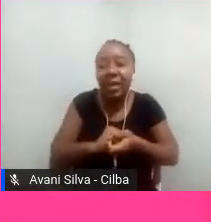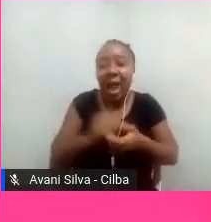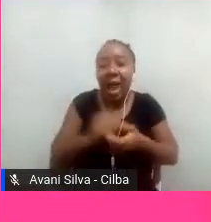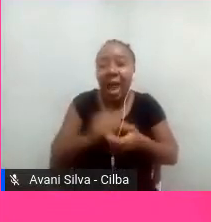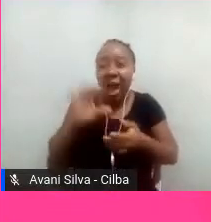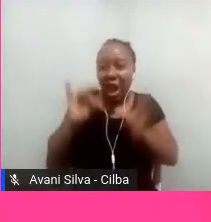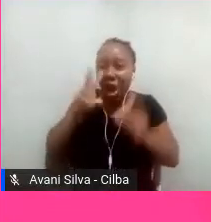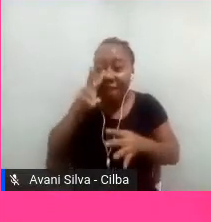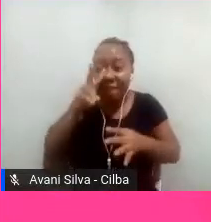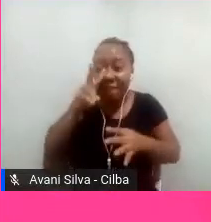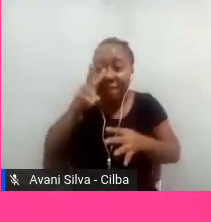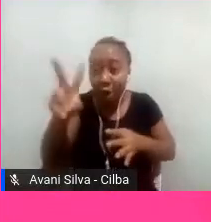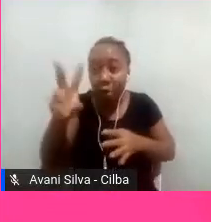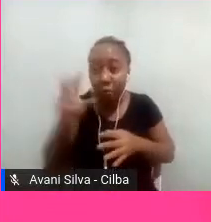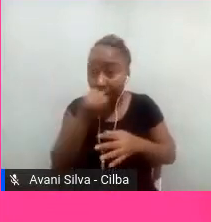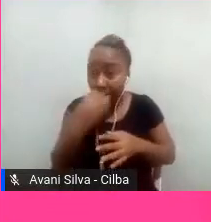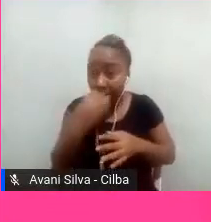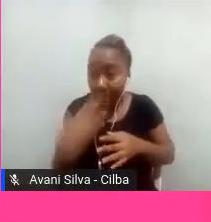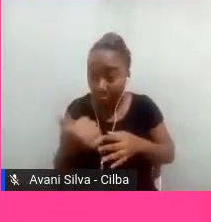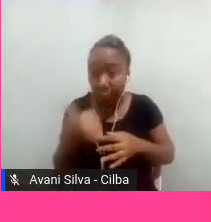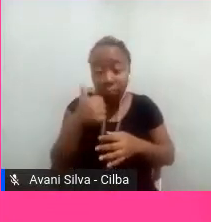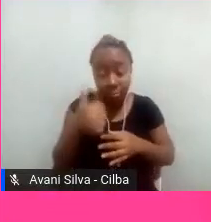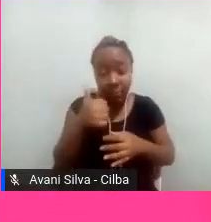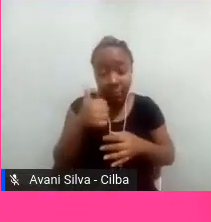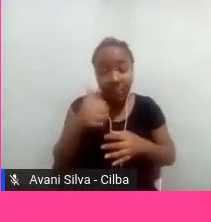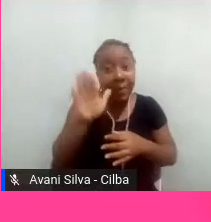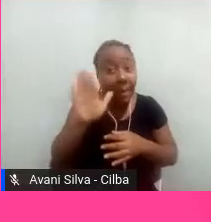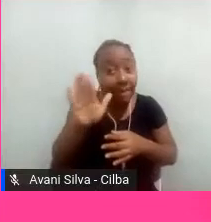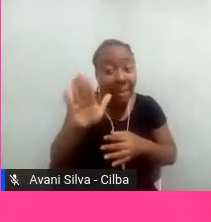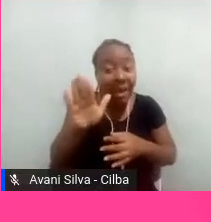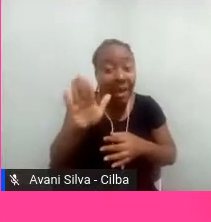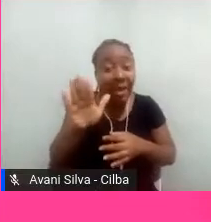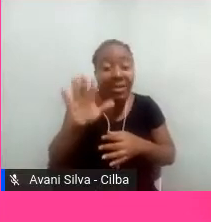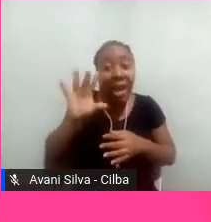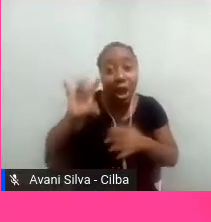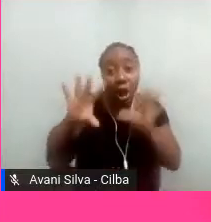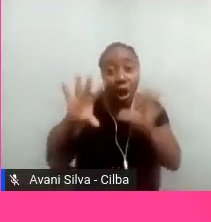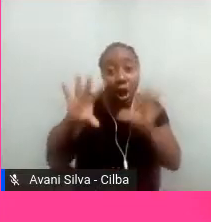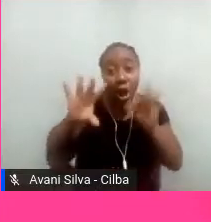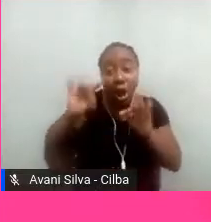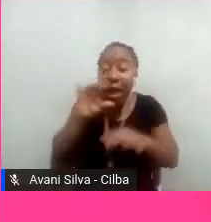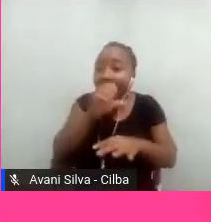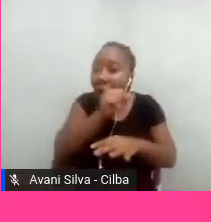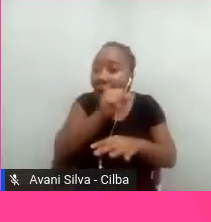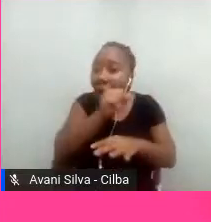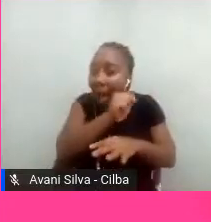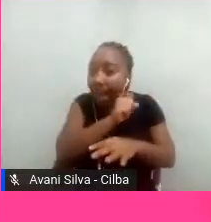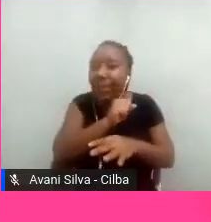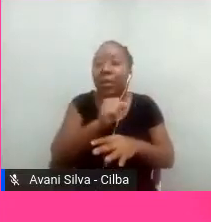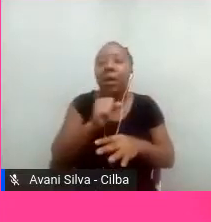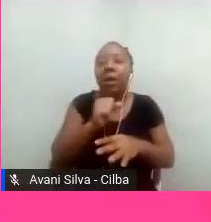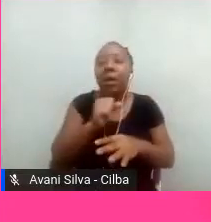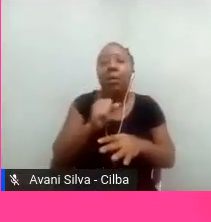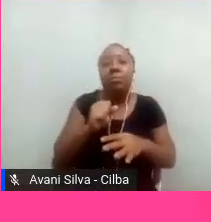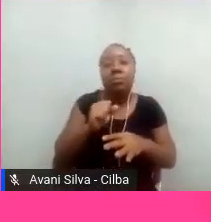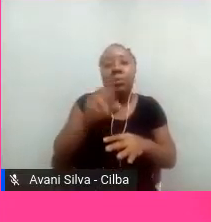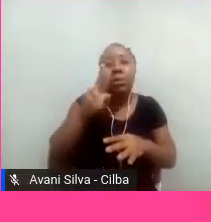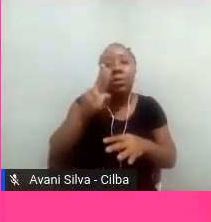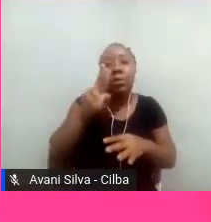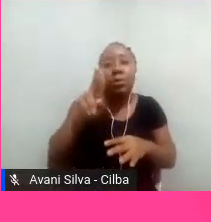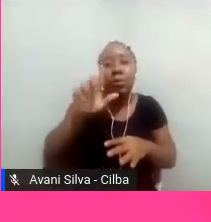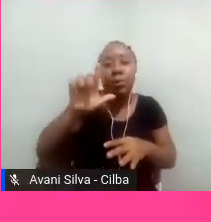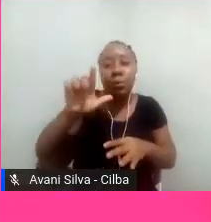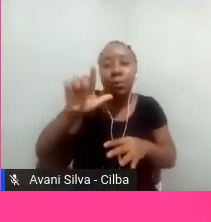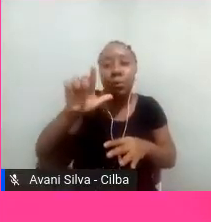bom? Mas a cola ultra rápida, né? Ela é uma cola que ela não